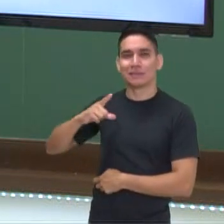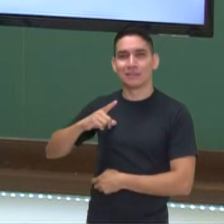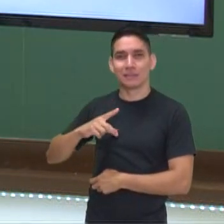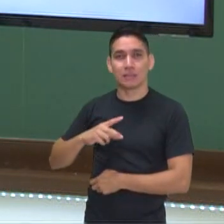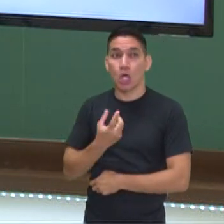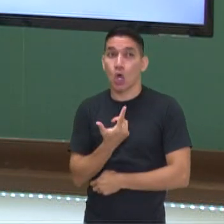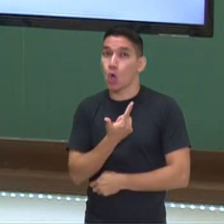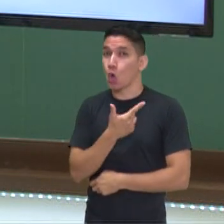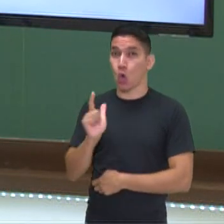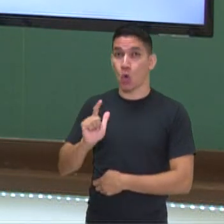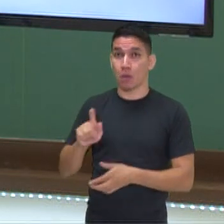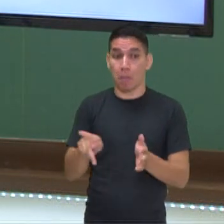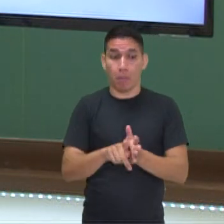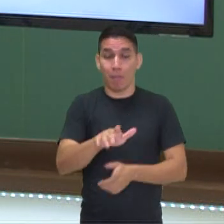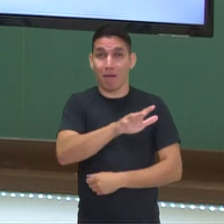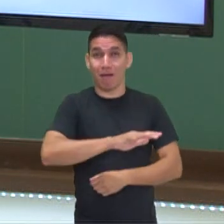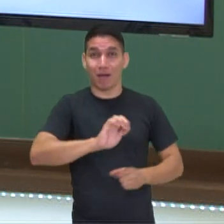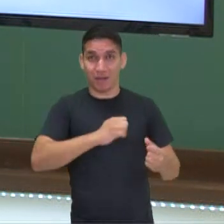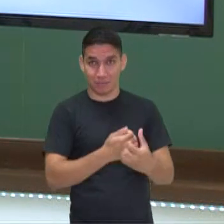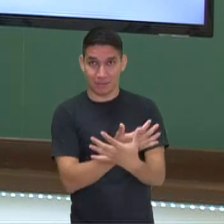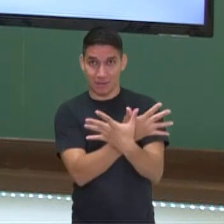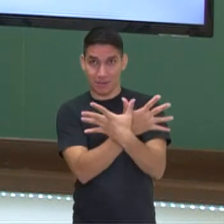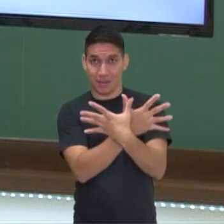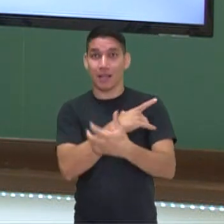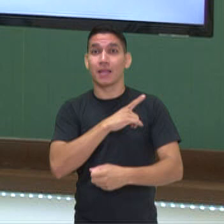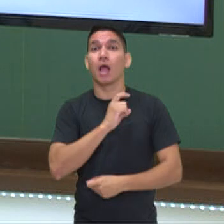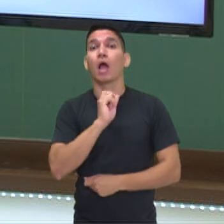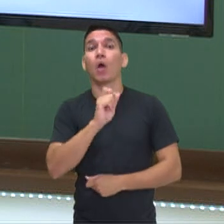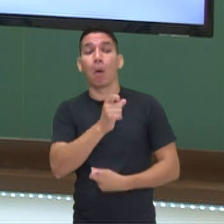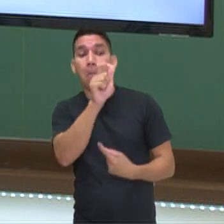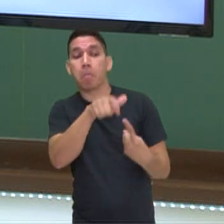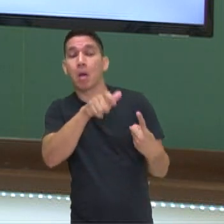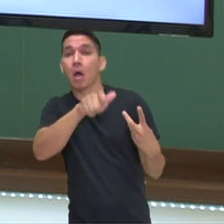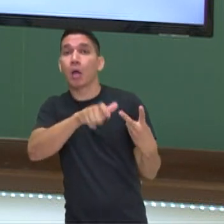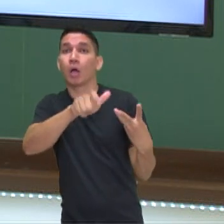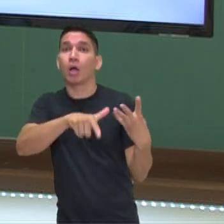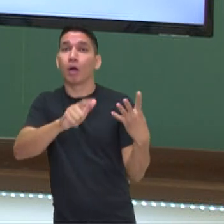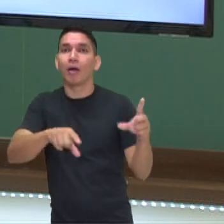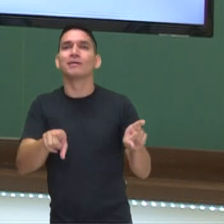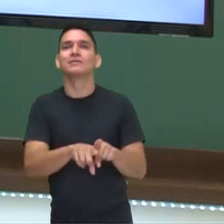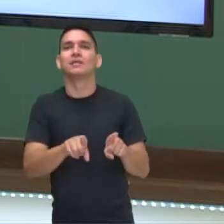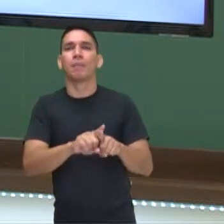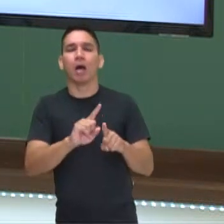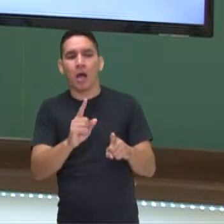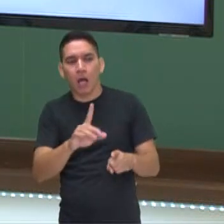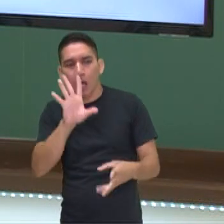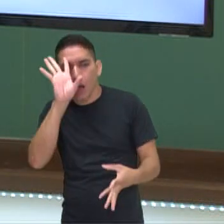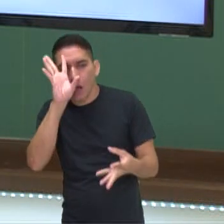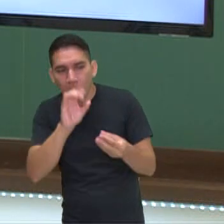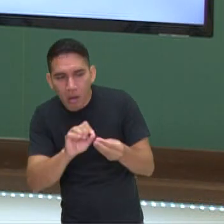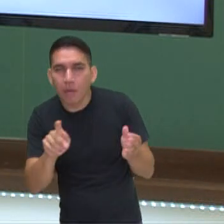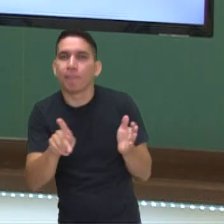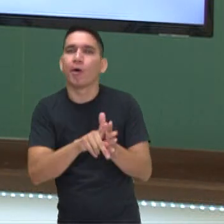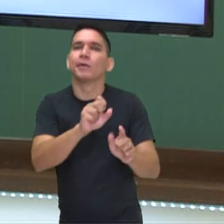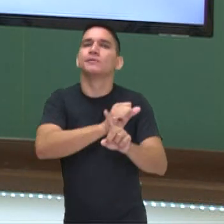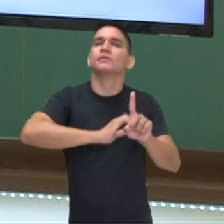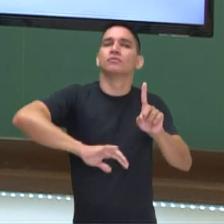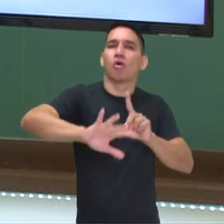Tenochtitlán, do Império Azteca, nós vamos ter aí personagens que também nos remete à sociedade azteca. Então